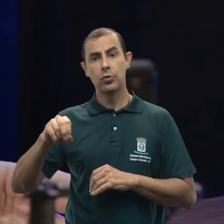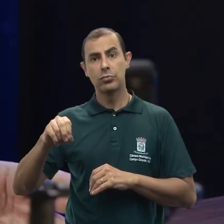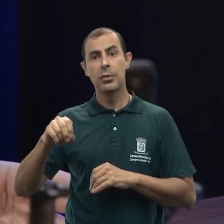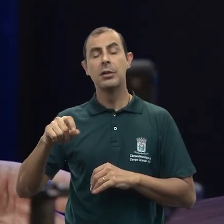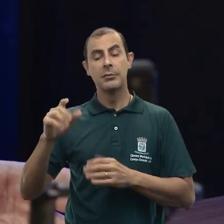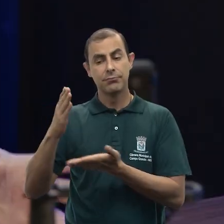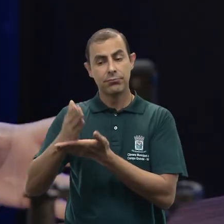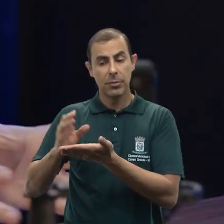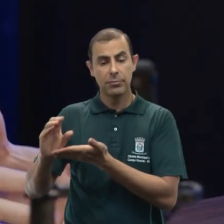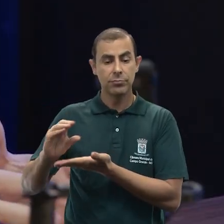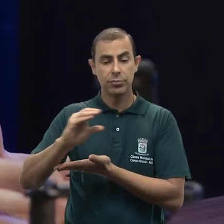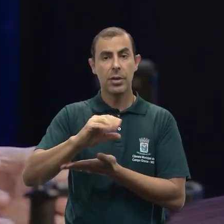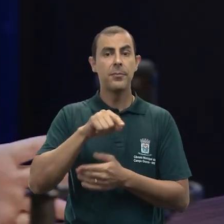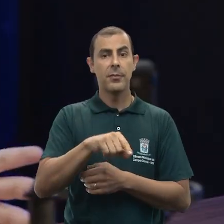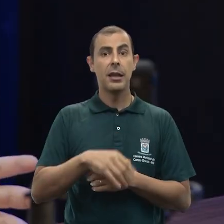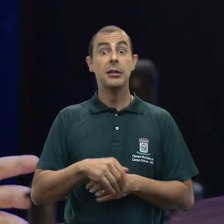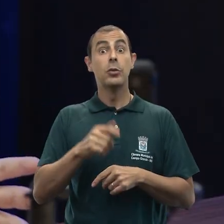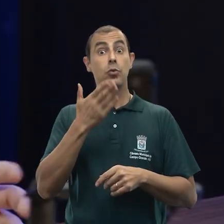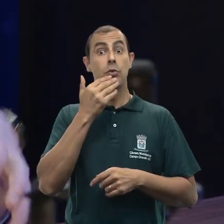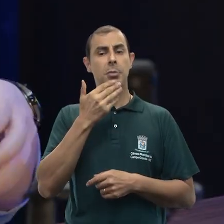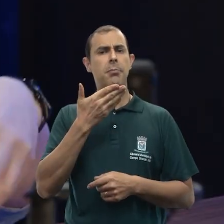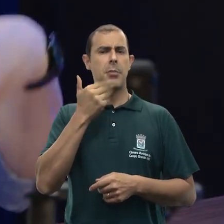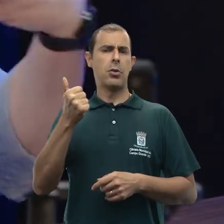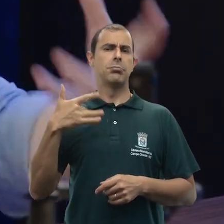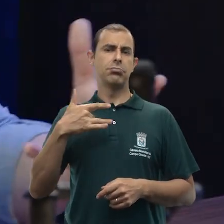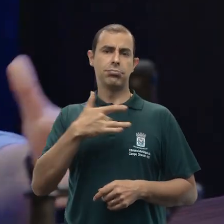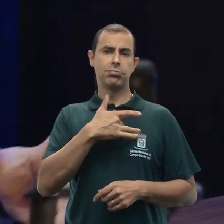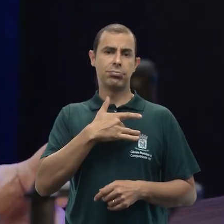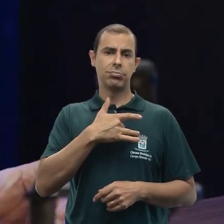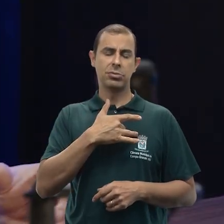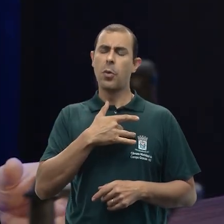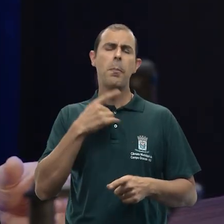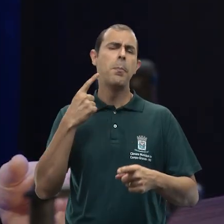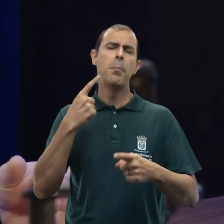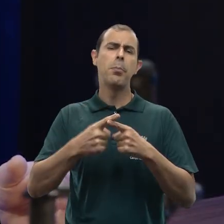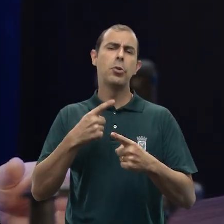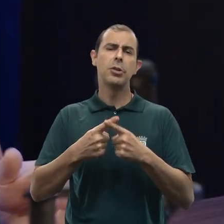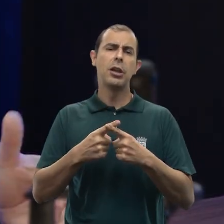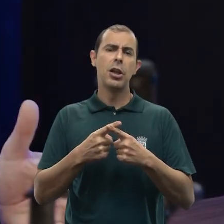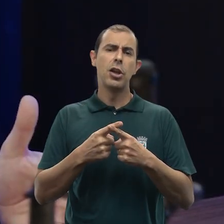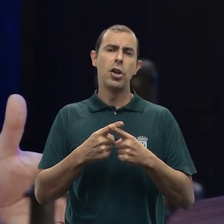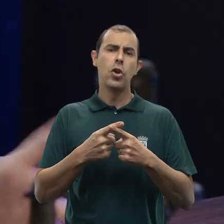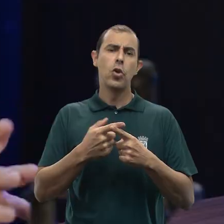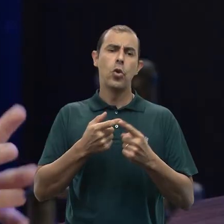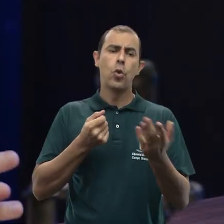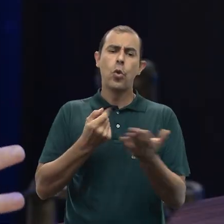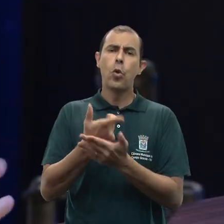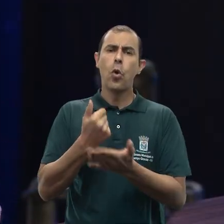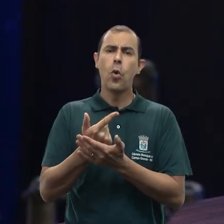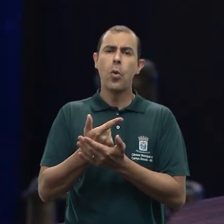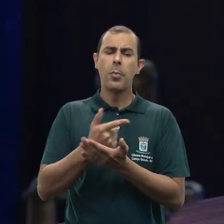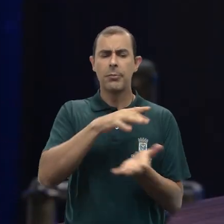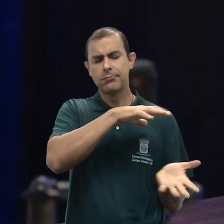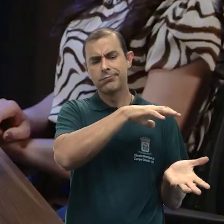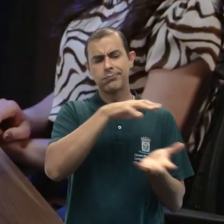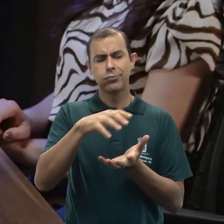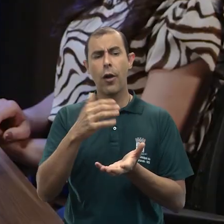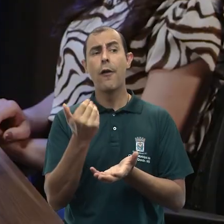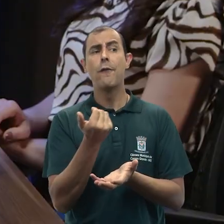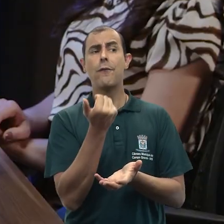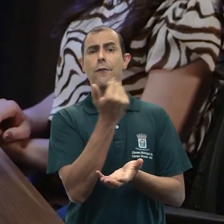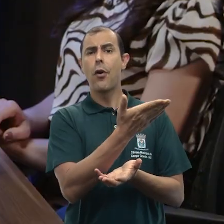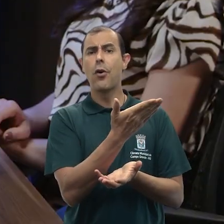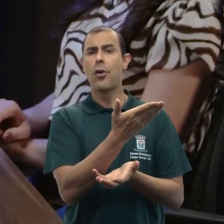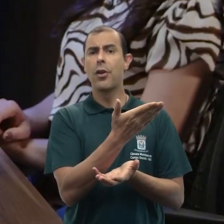nenhum tipo de química ali na sua produção. Ou seja, uma alimentação muito mais saudável. E por que nós importamos boa parte das